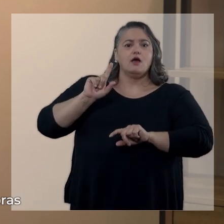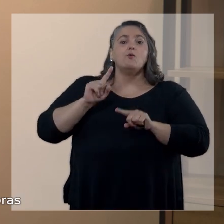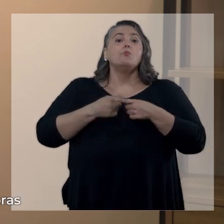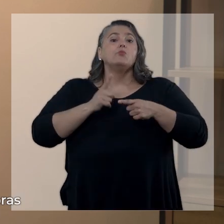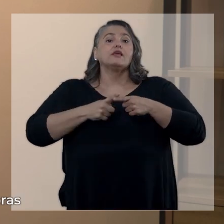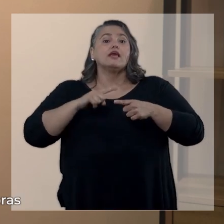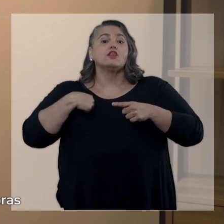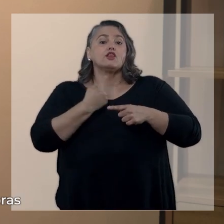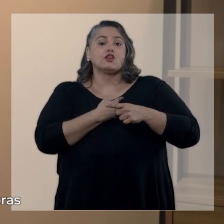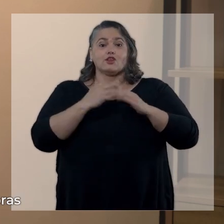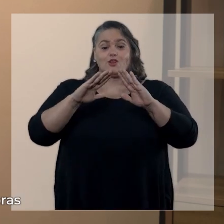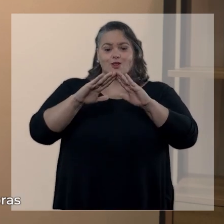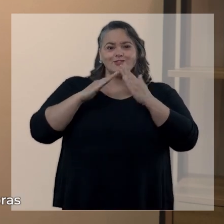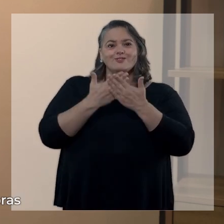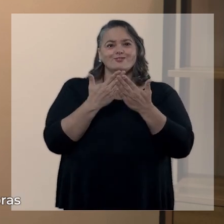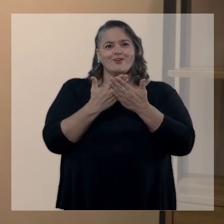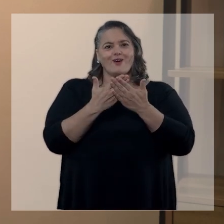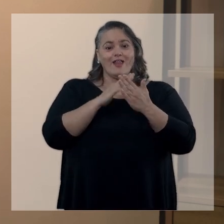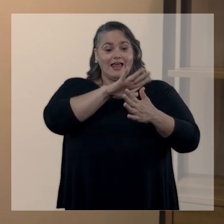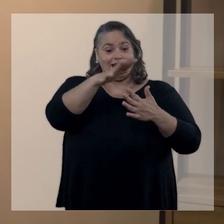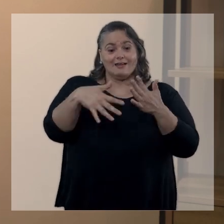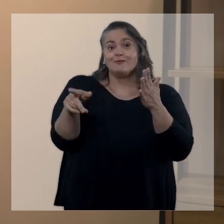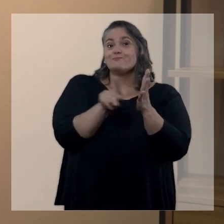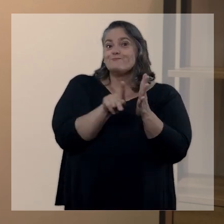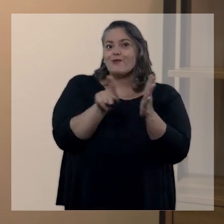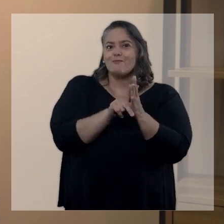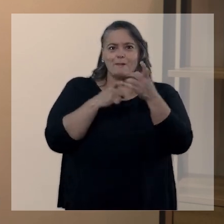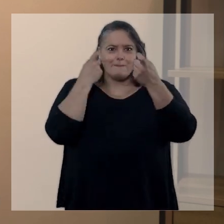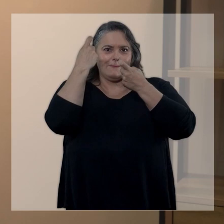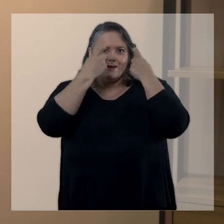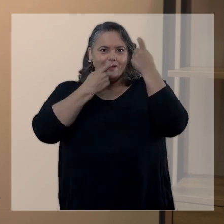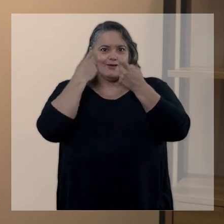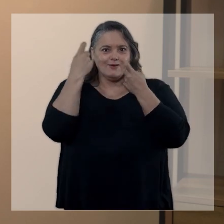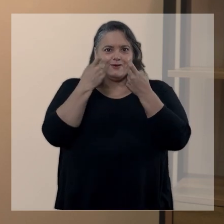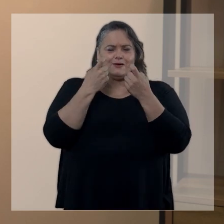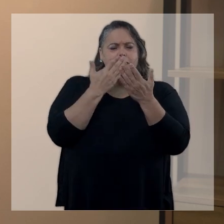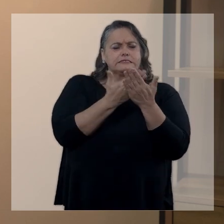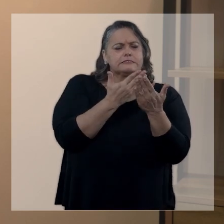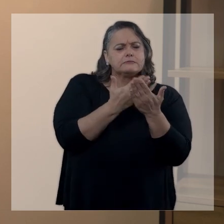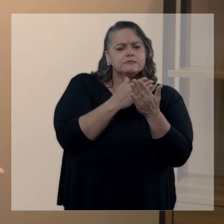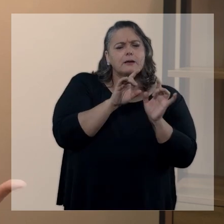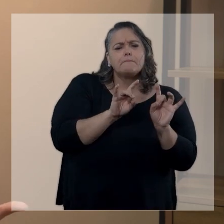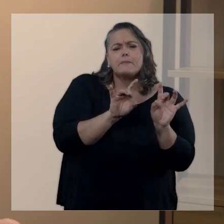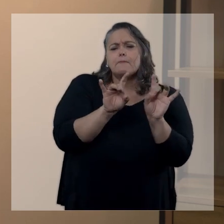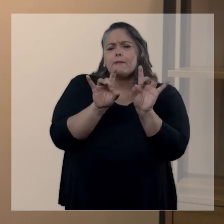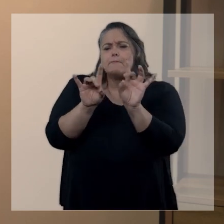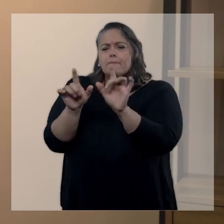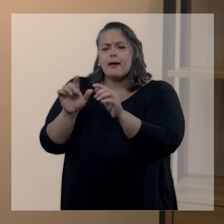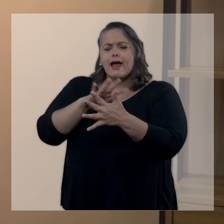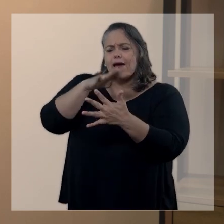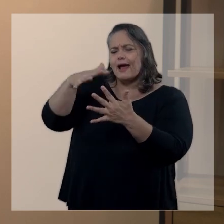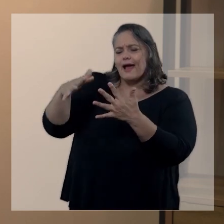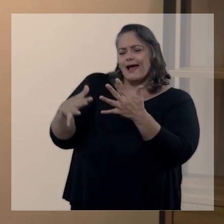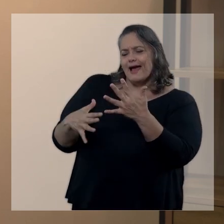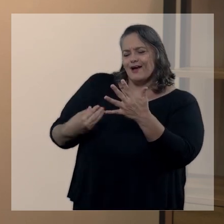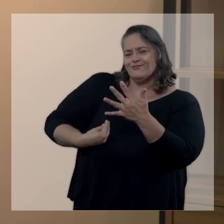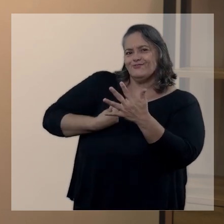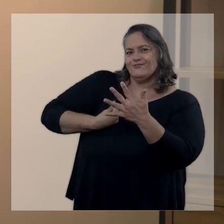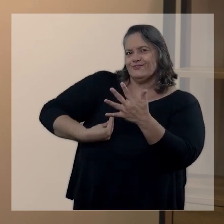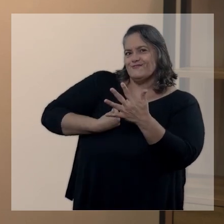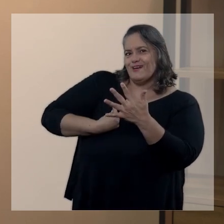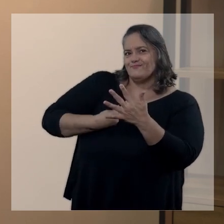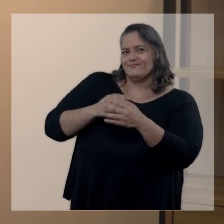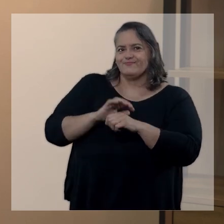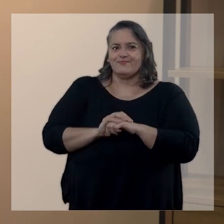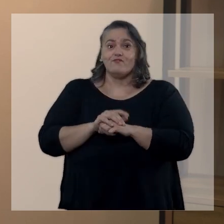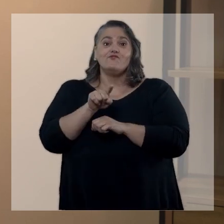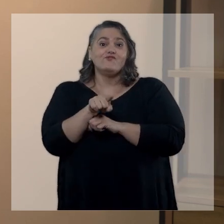Isso graças à nossa escola de Libras própria, que se preocupa em estudar cada expressão e nuance dessa língua